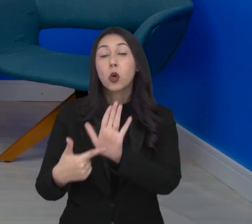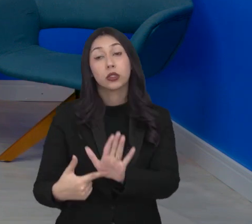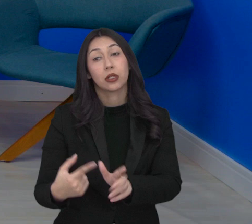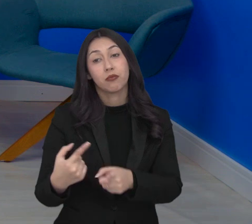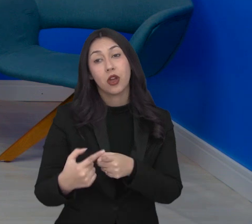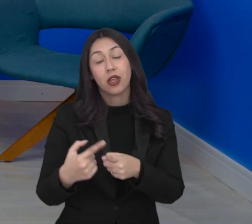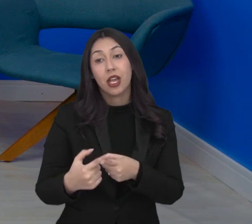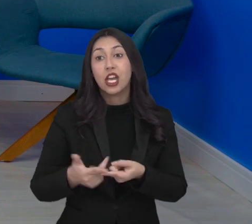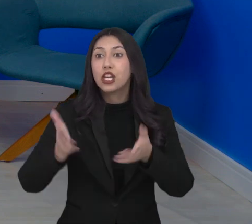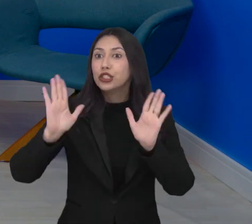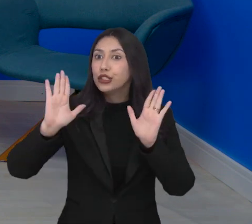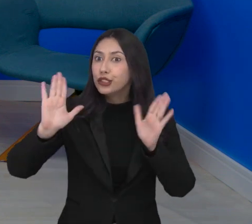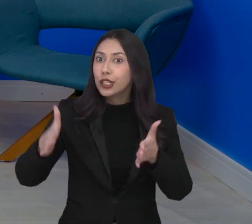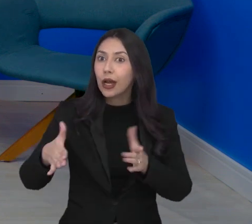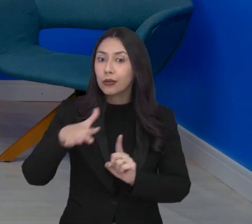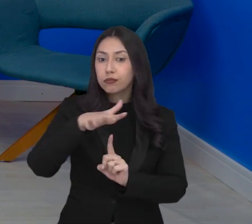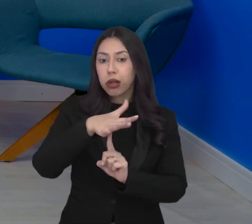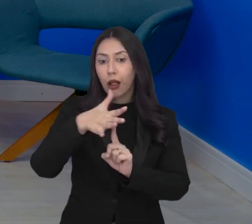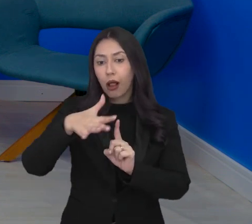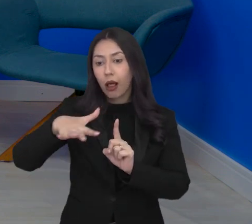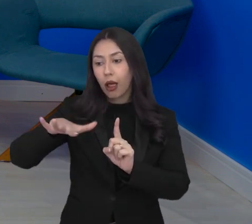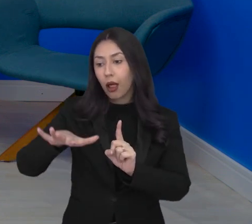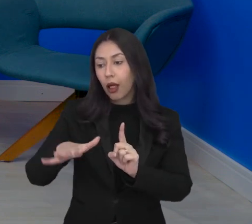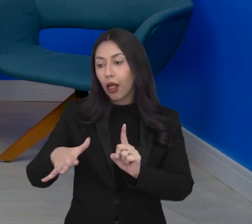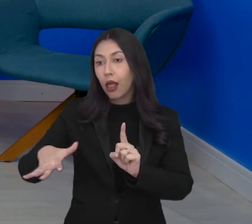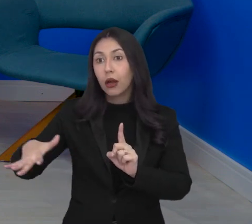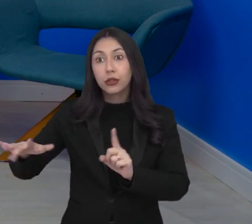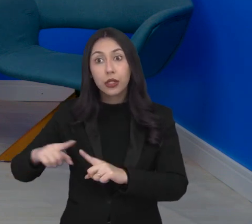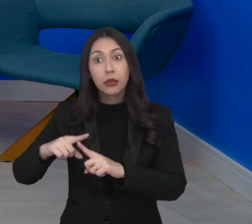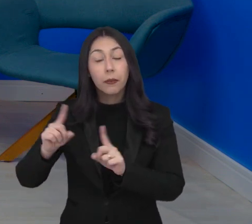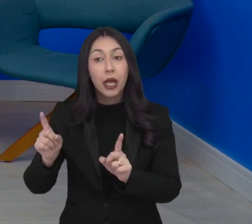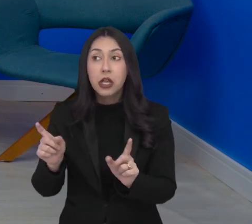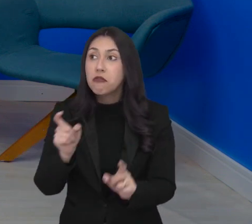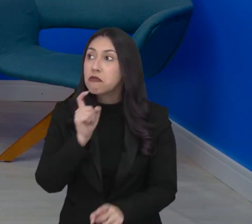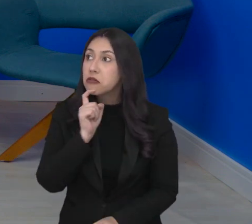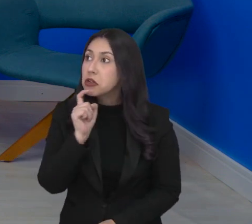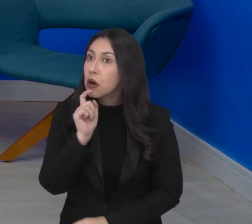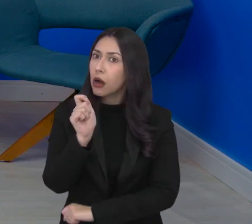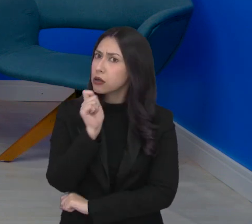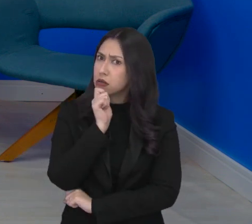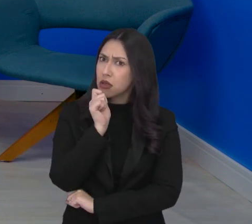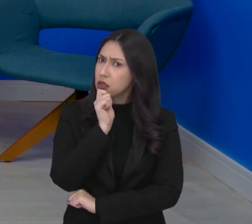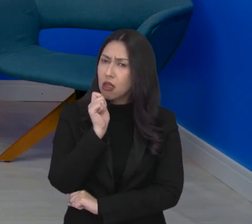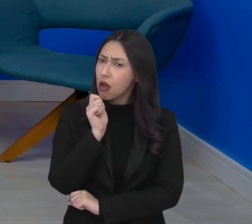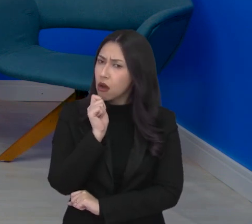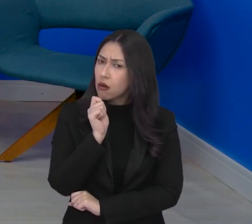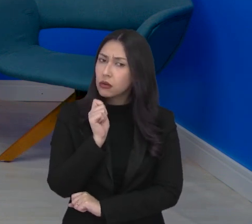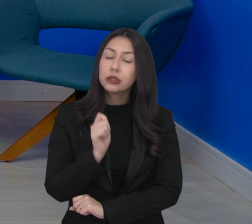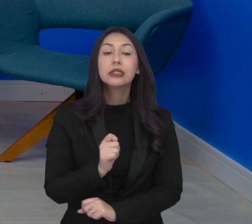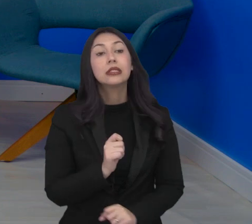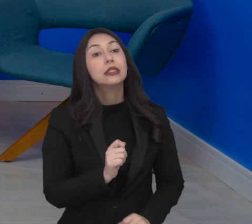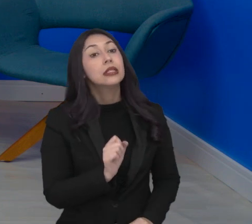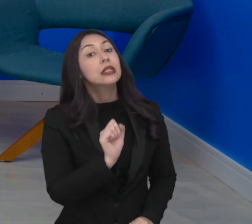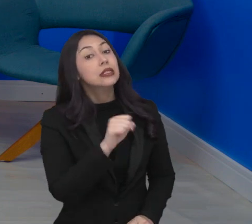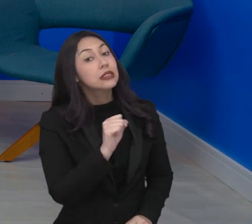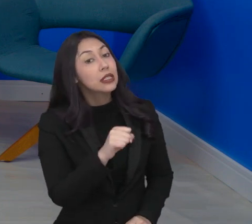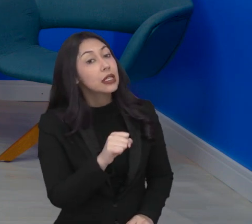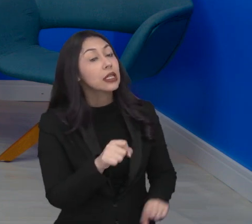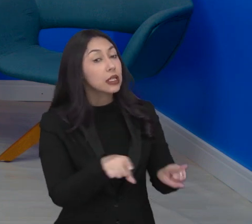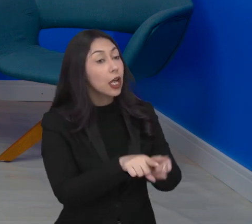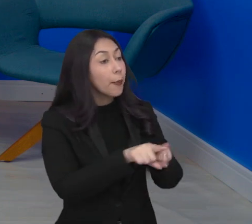gente percebe, a gente está aí no meio do outono, quase chegando no inverno daqui a pouco, e a gente ainda não sentiu frio, né? Não, e tem as pessoas